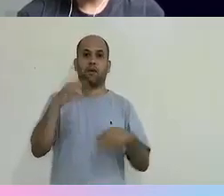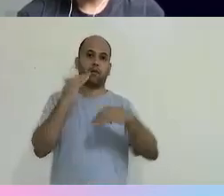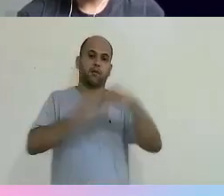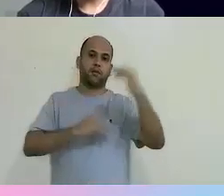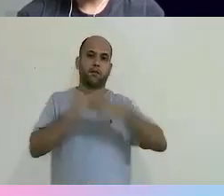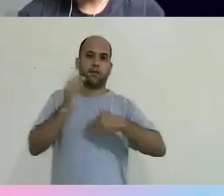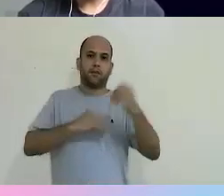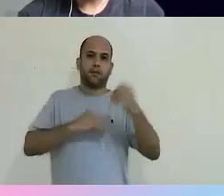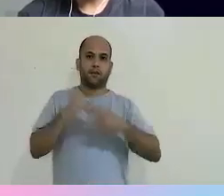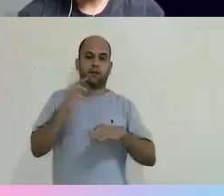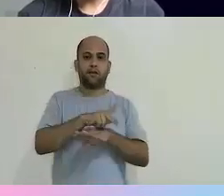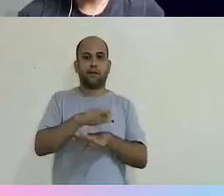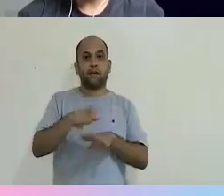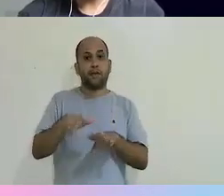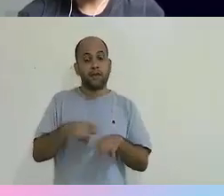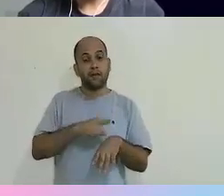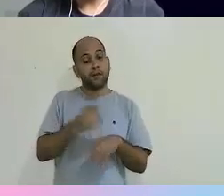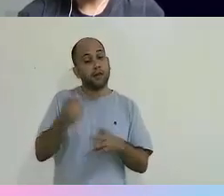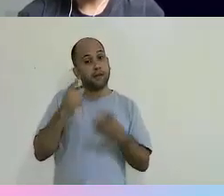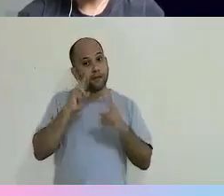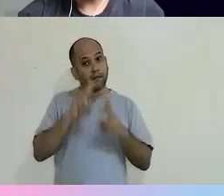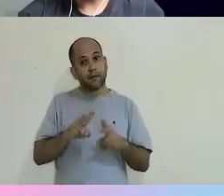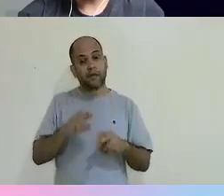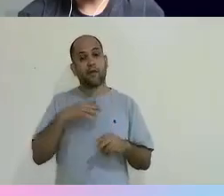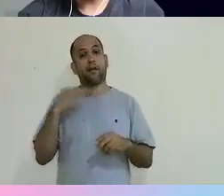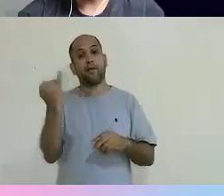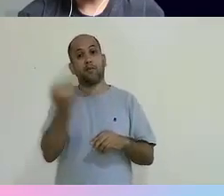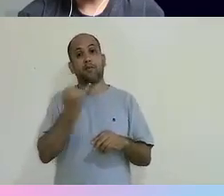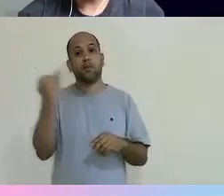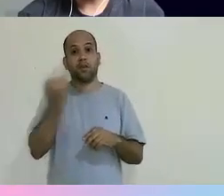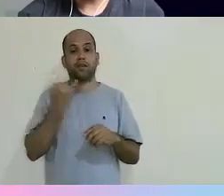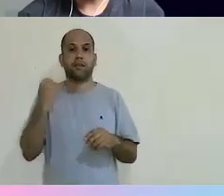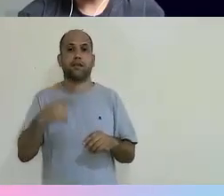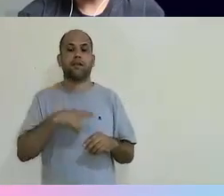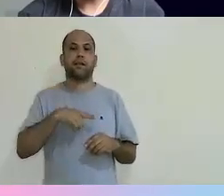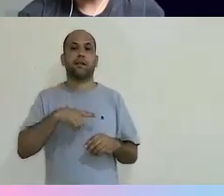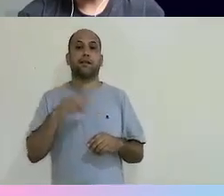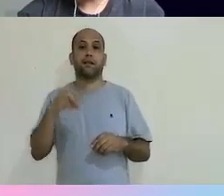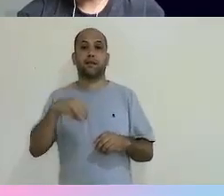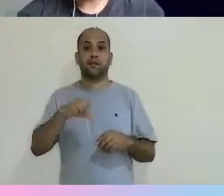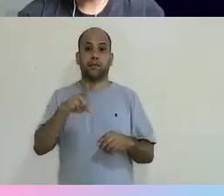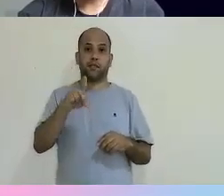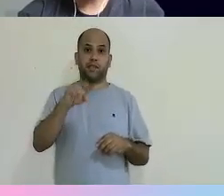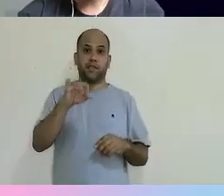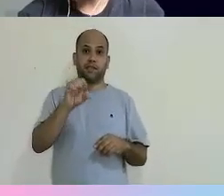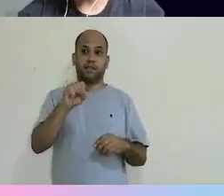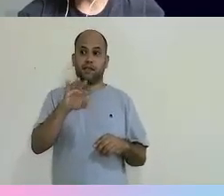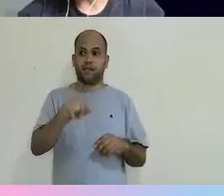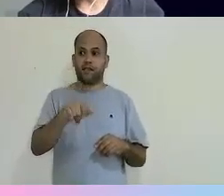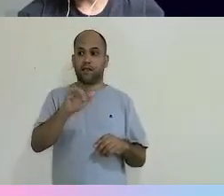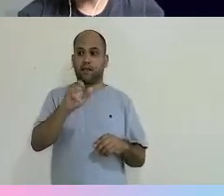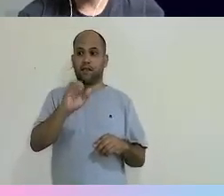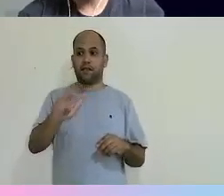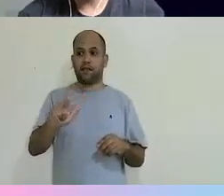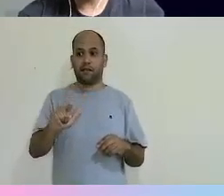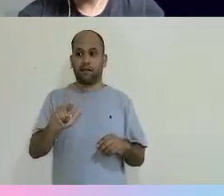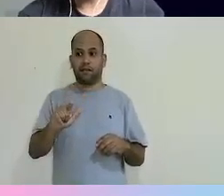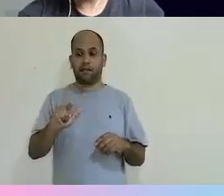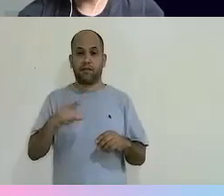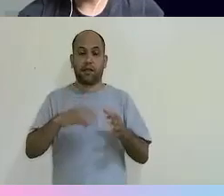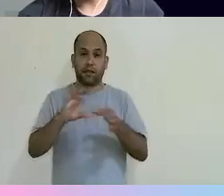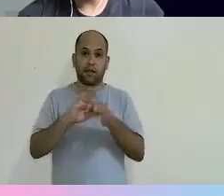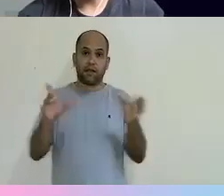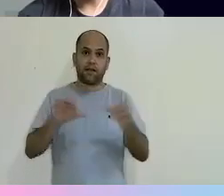né? E você olhando isso, olha a importância de você ter um mindset ágil, né? De você estar aberto a essas mudanças,